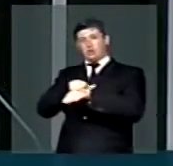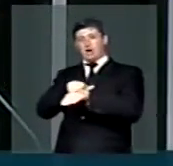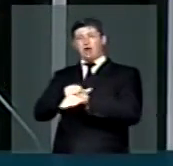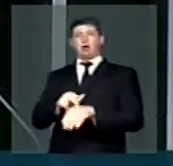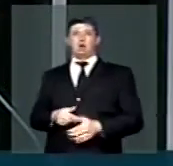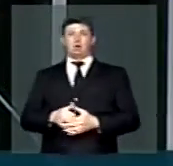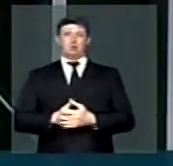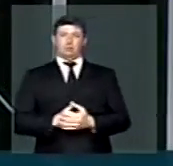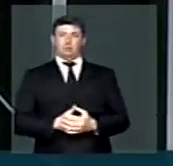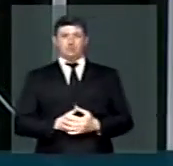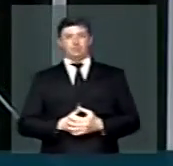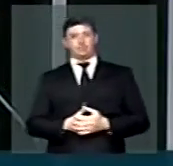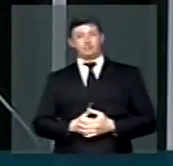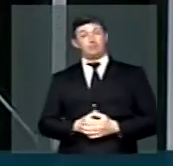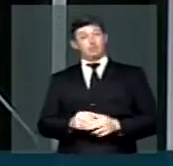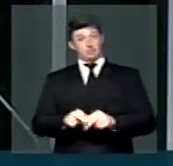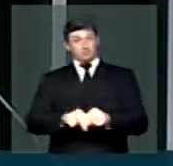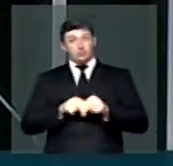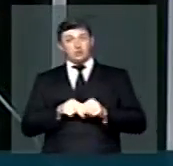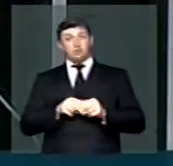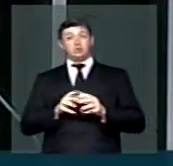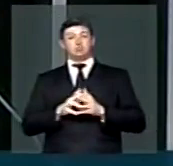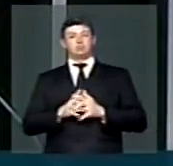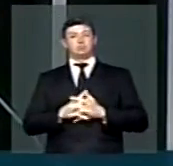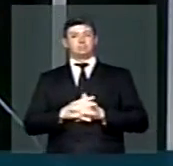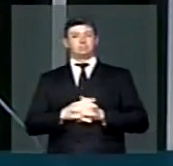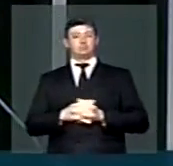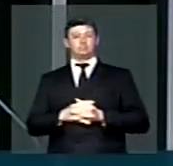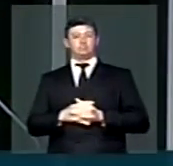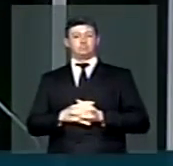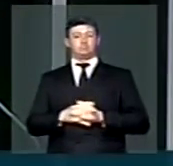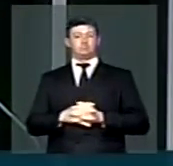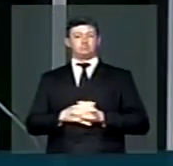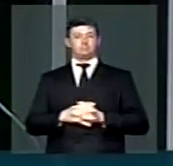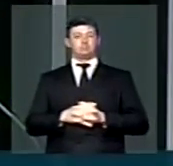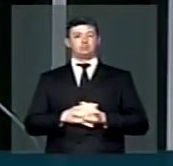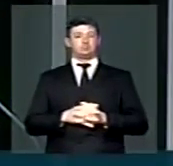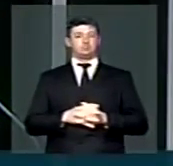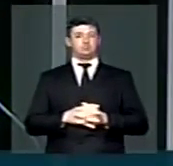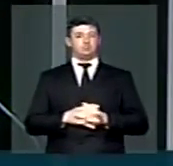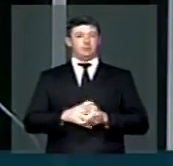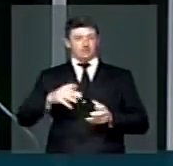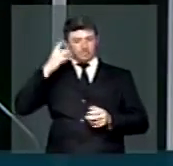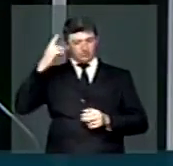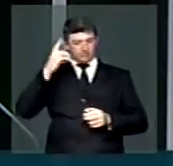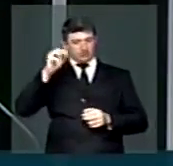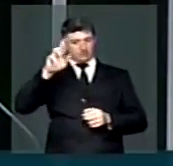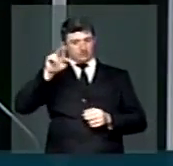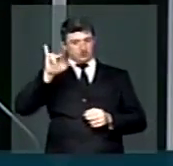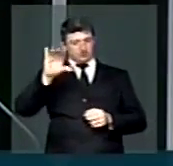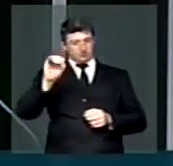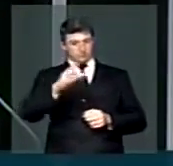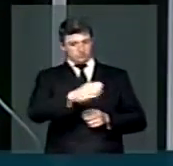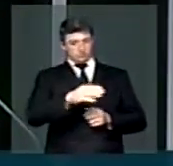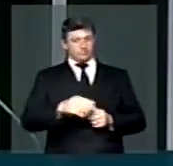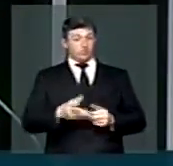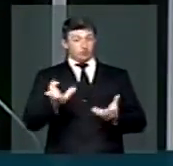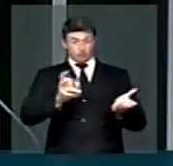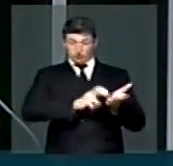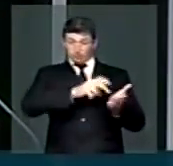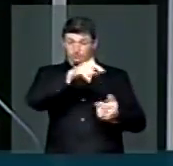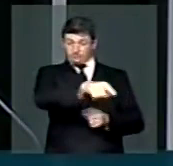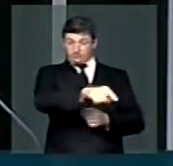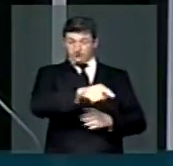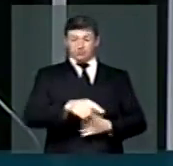veículo. Por isso, nós vamos aqui, deputado Francisco, mais uma vez. Pela manhã, Vossa Excelência